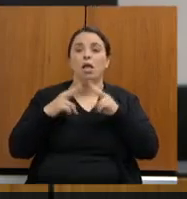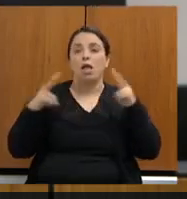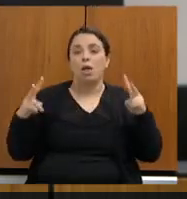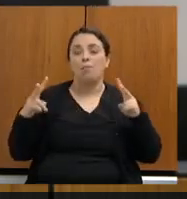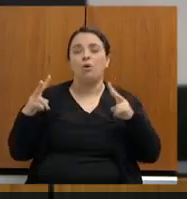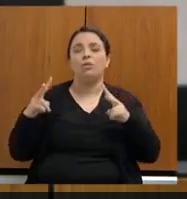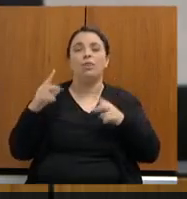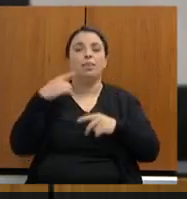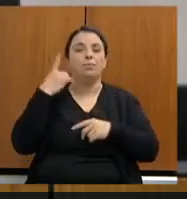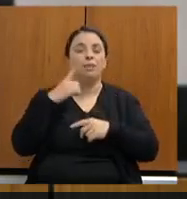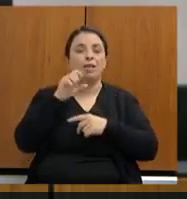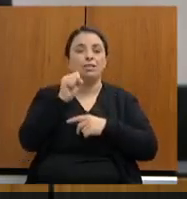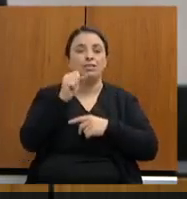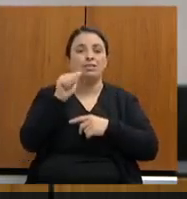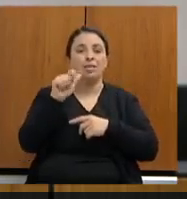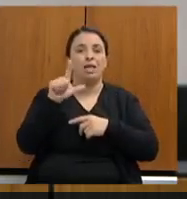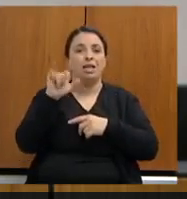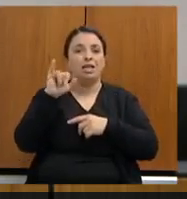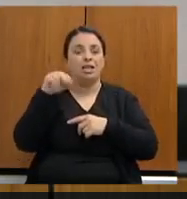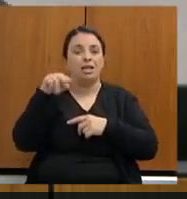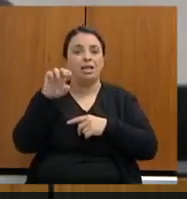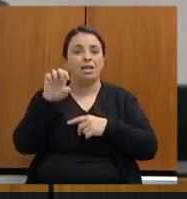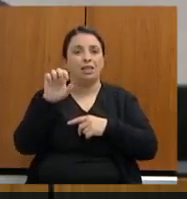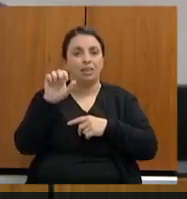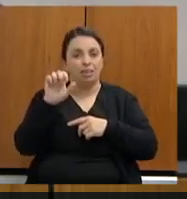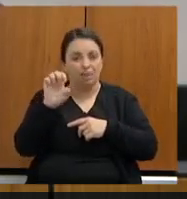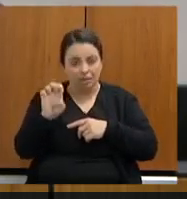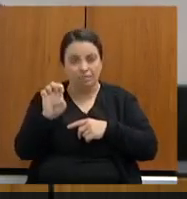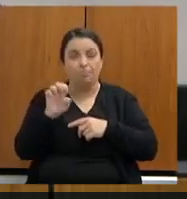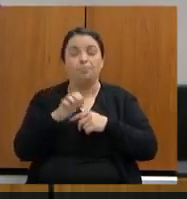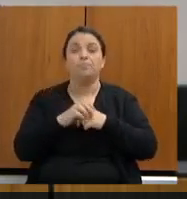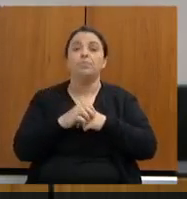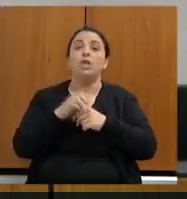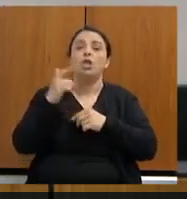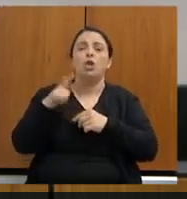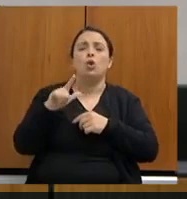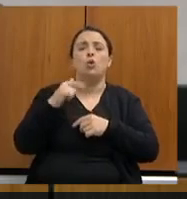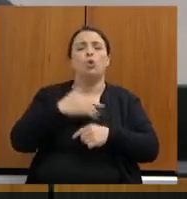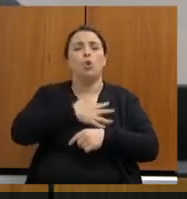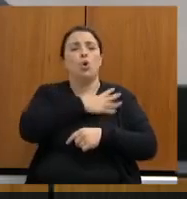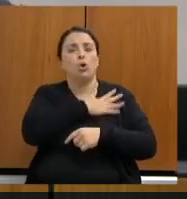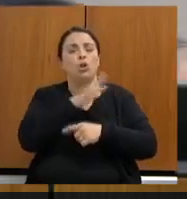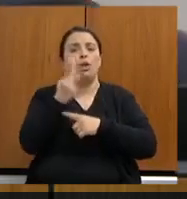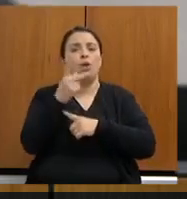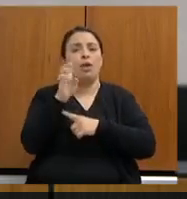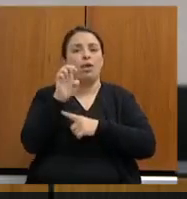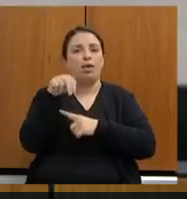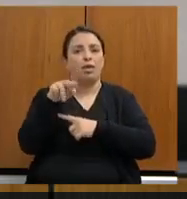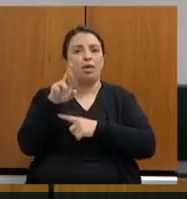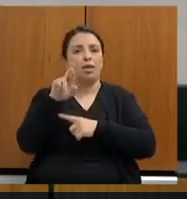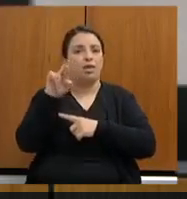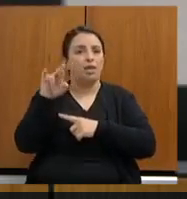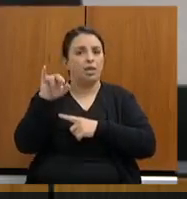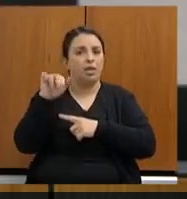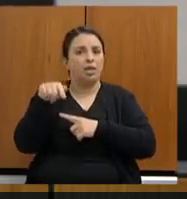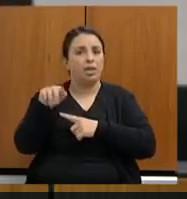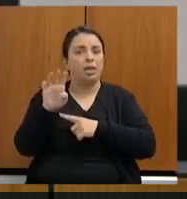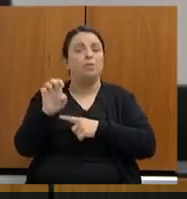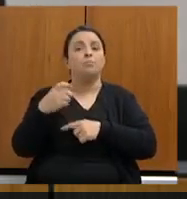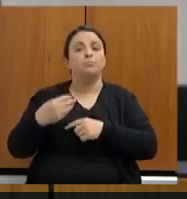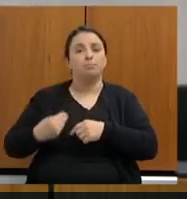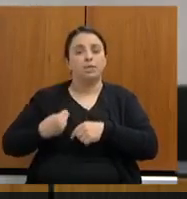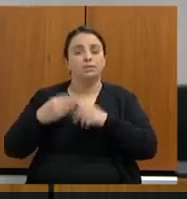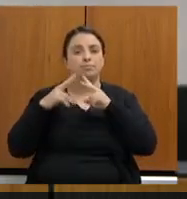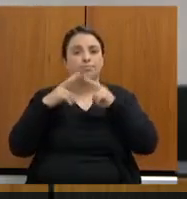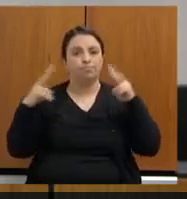celinho do sinttrocel Charles Santos e Coronel Henrique e também estão participando o remotamente presidência